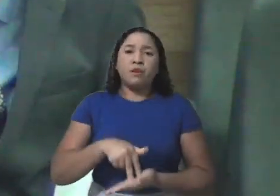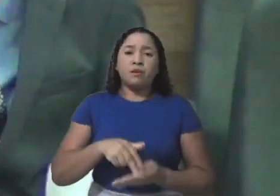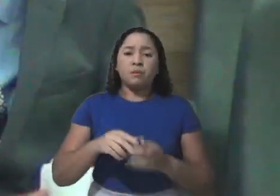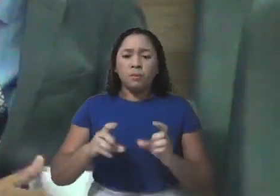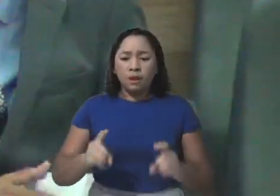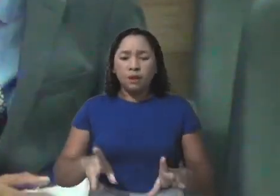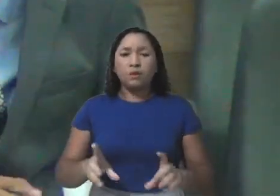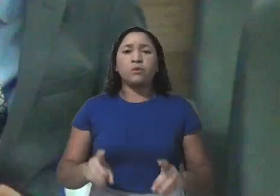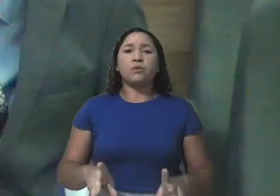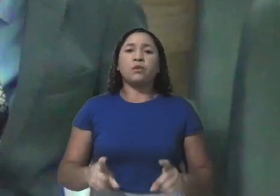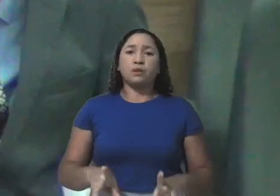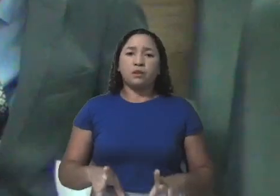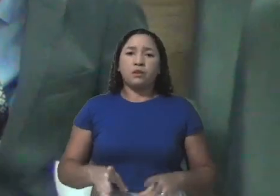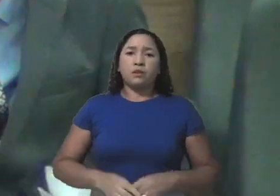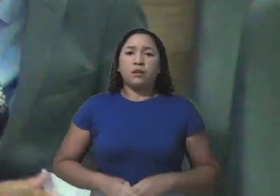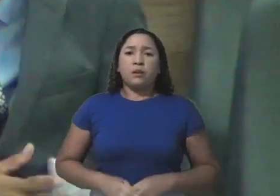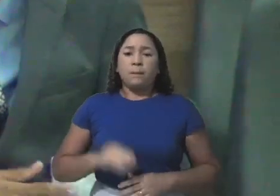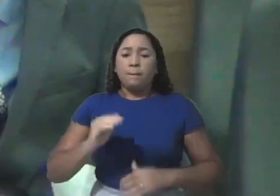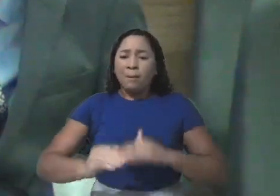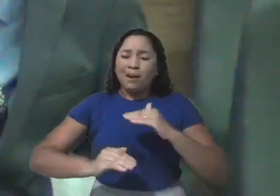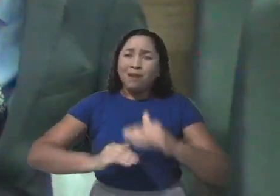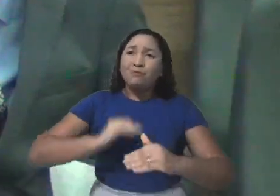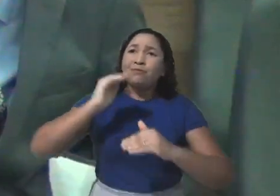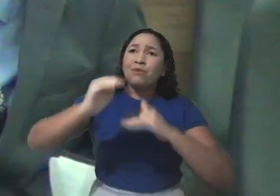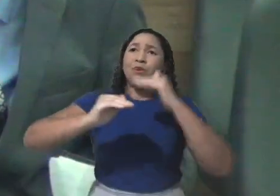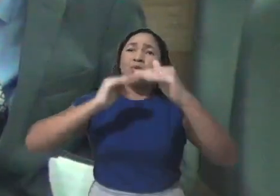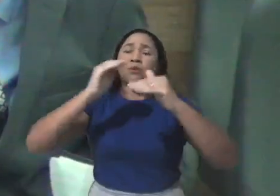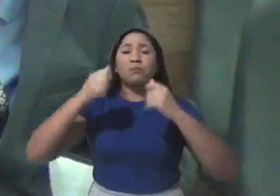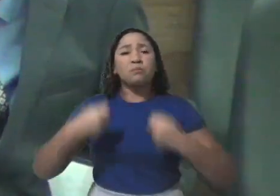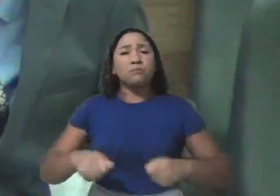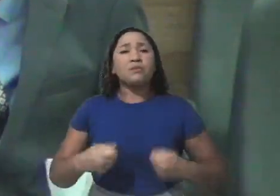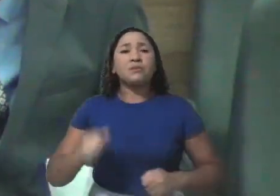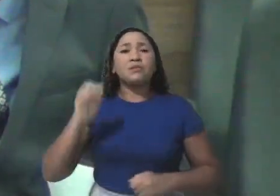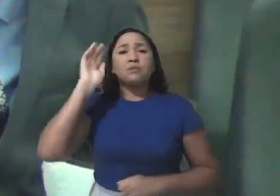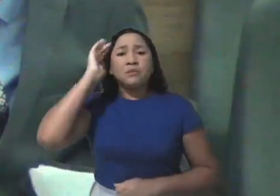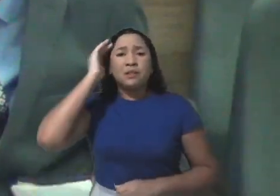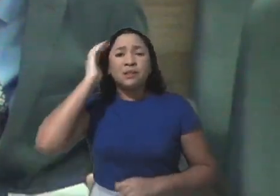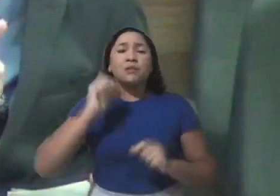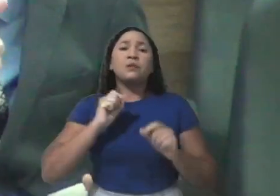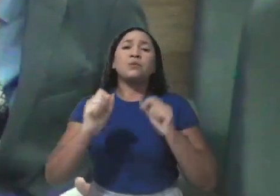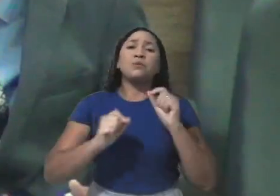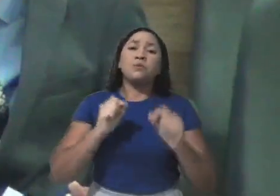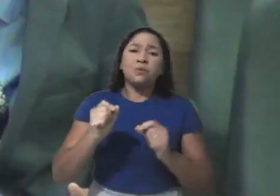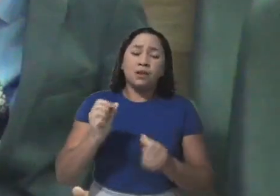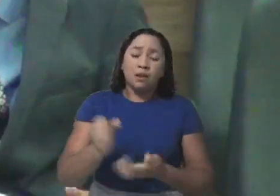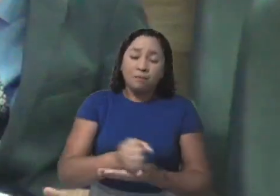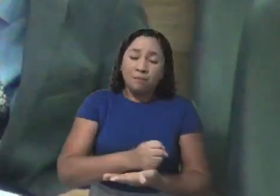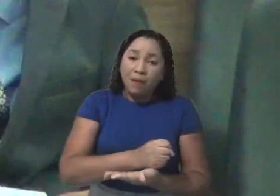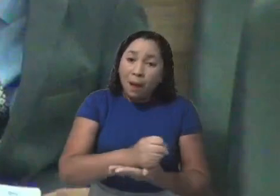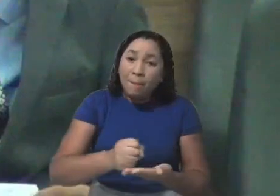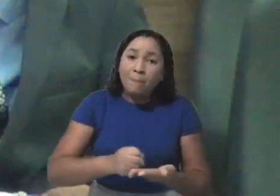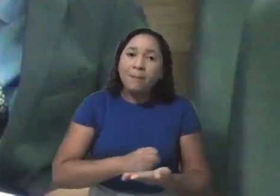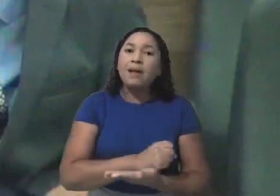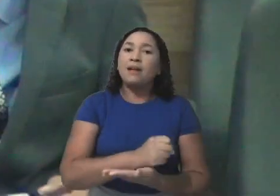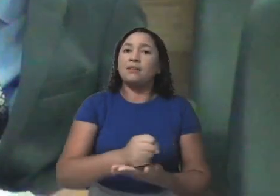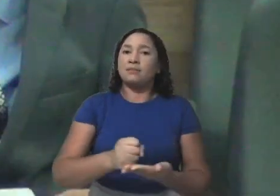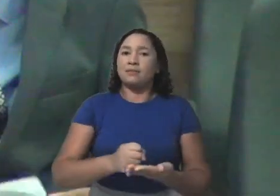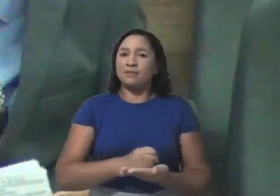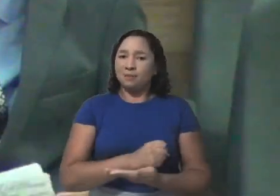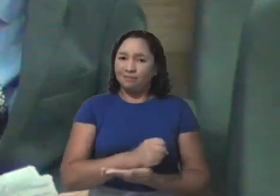para evoluirmos, precisamos entender a base. Precisamos revisitar a